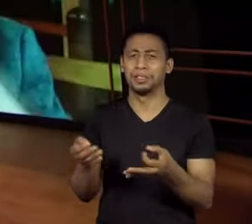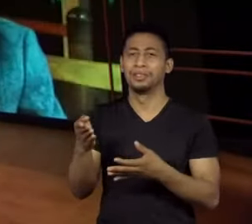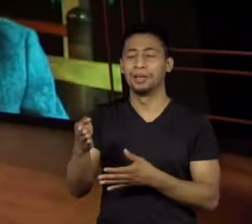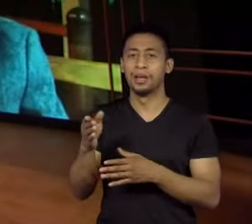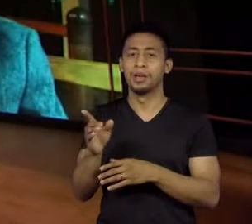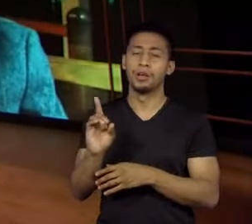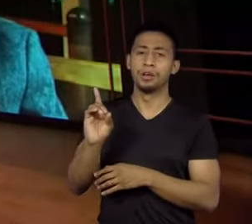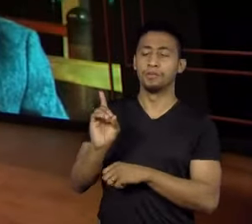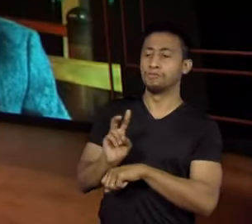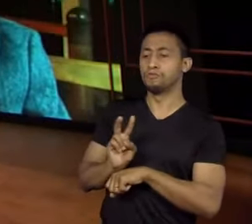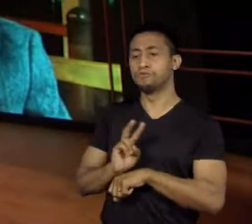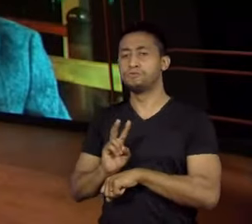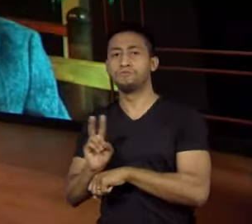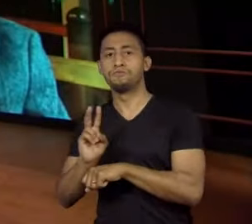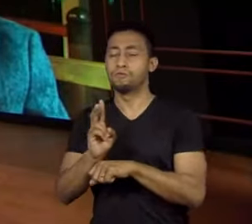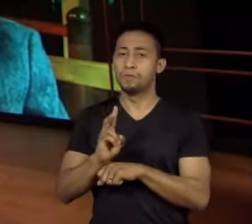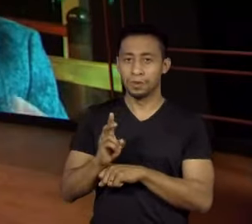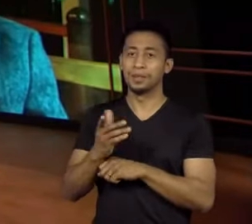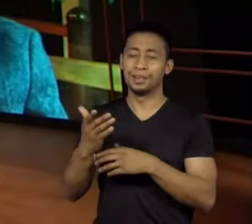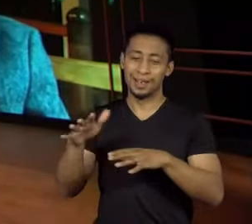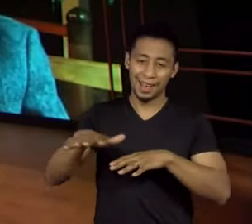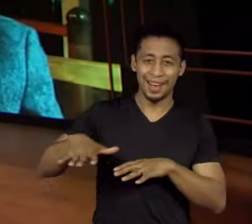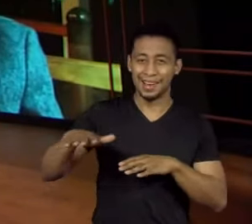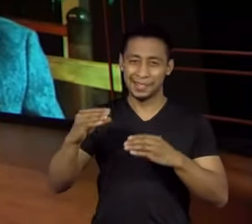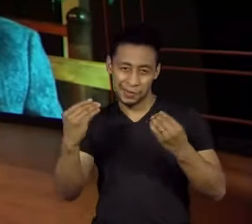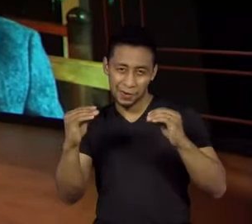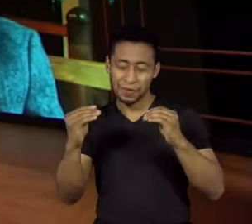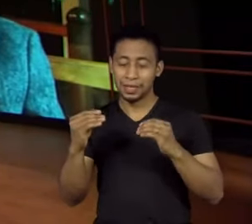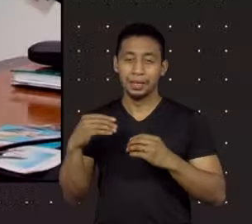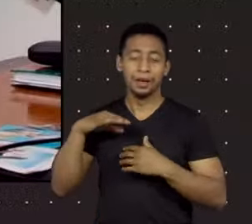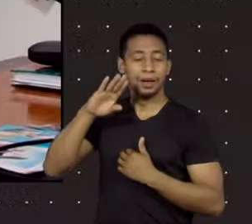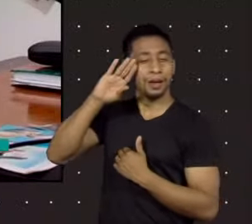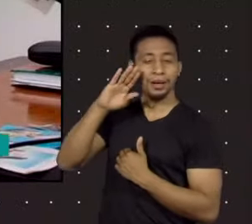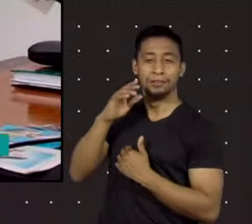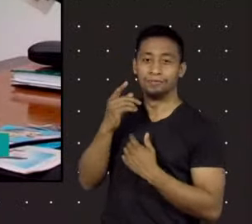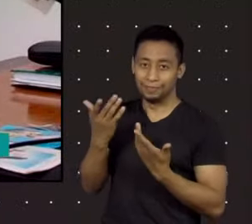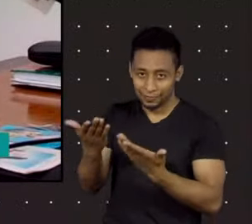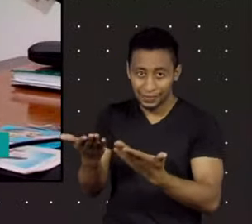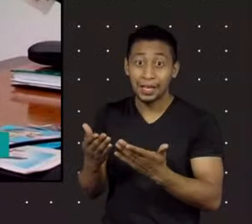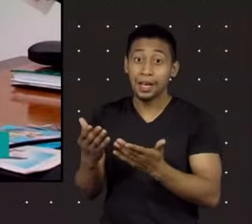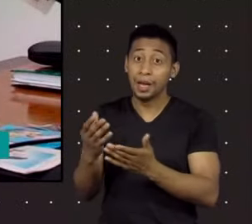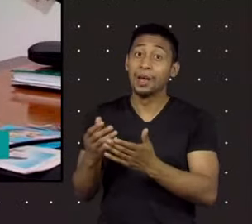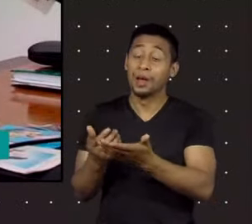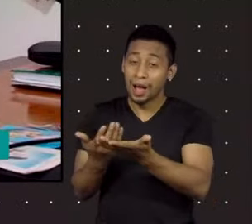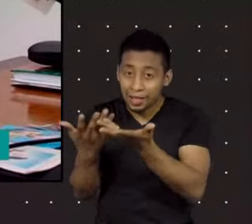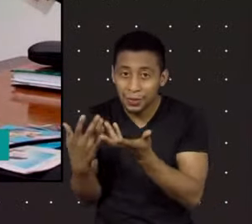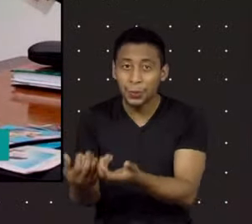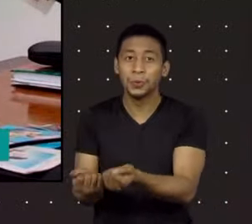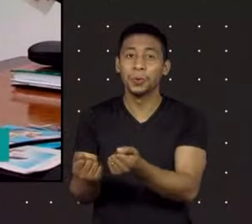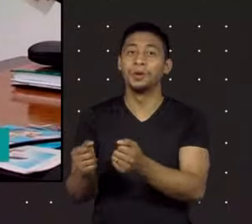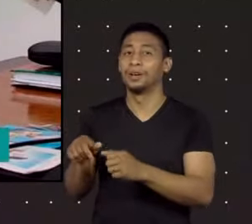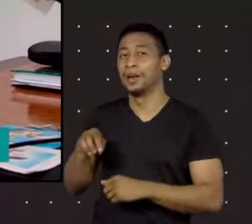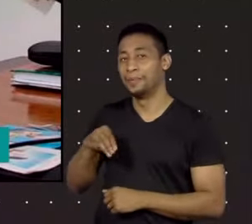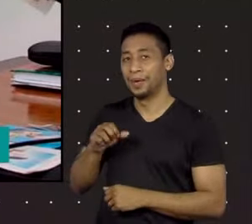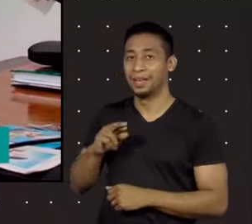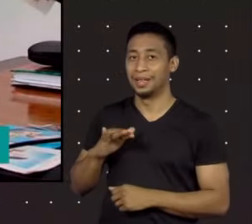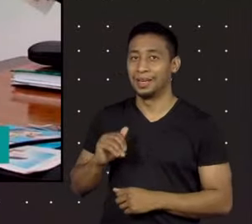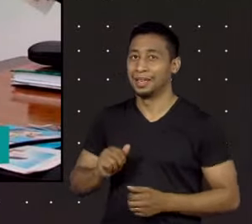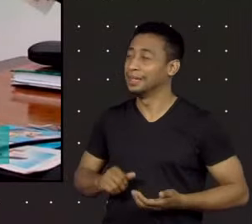supervisor da parte dramatúrgica da TV Globo, comprou o projeto e a Maria Adelaide Amaral escreveu todo o seriado